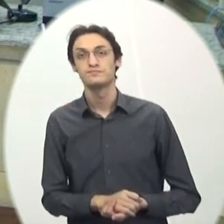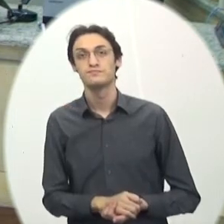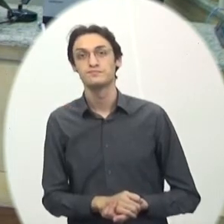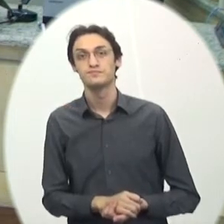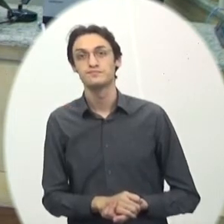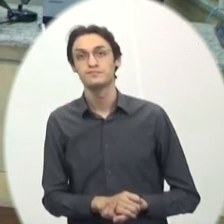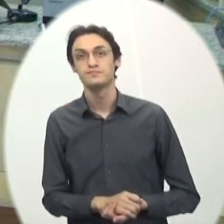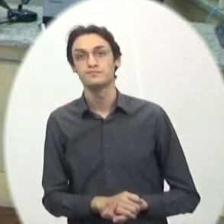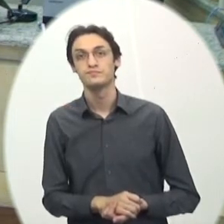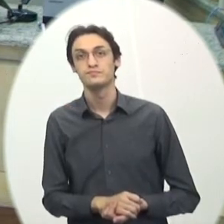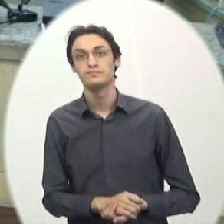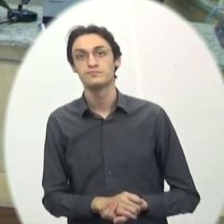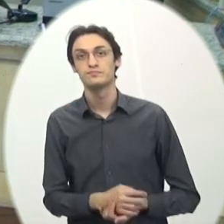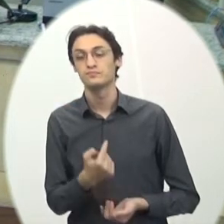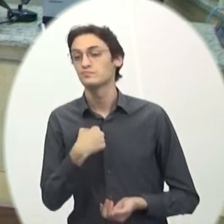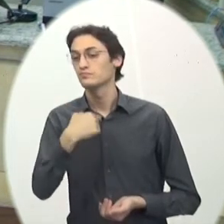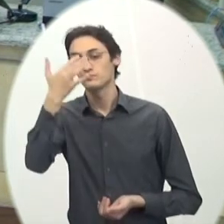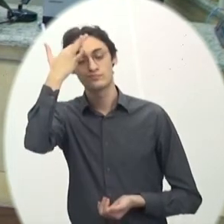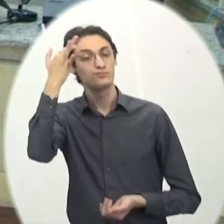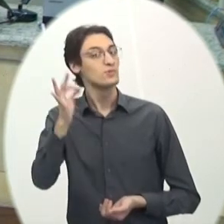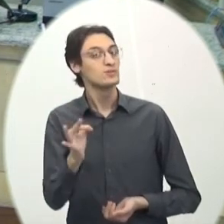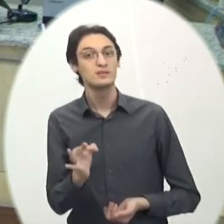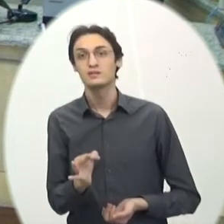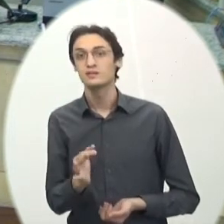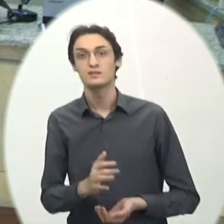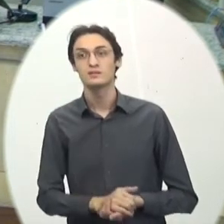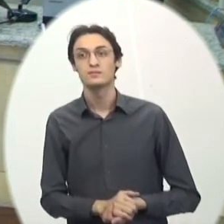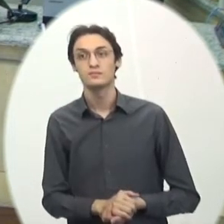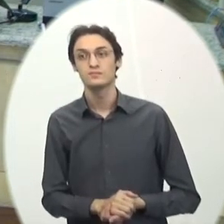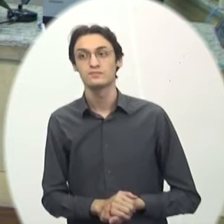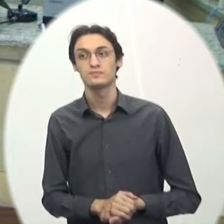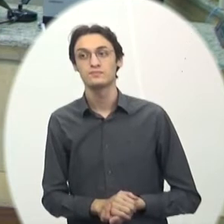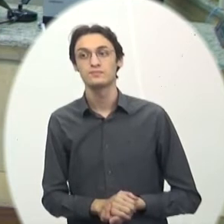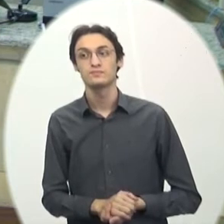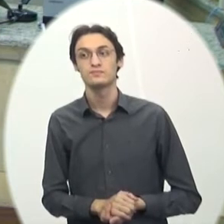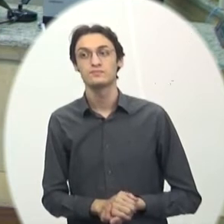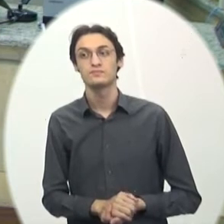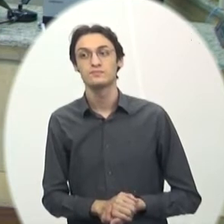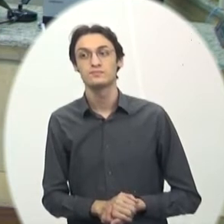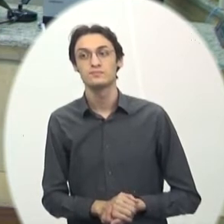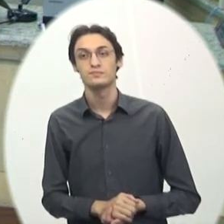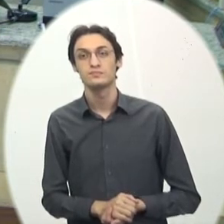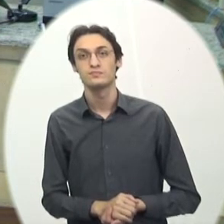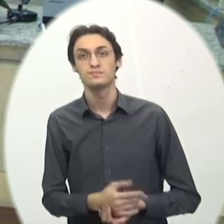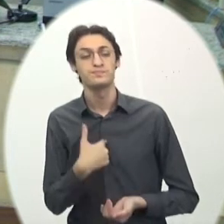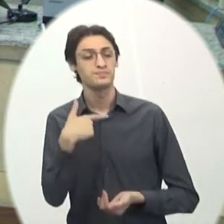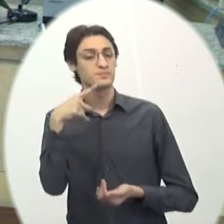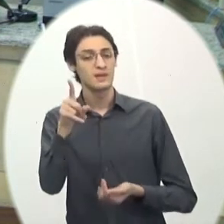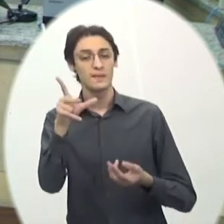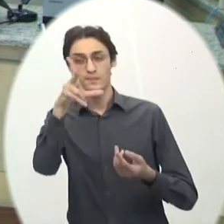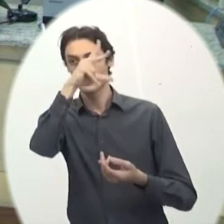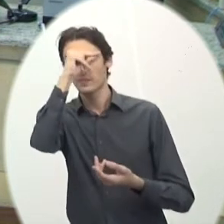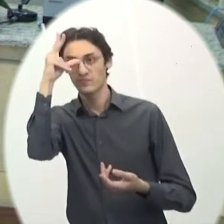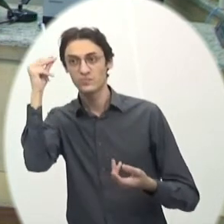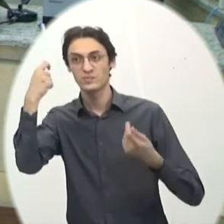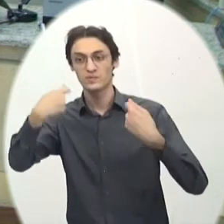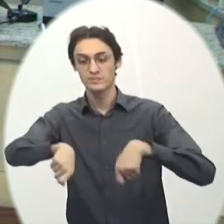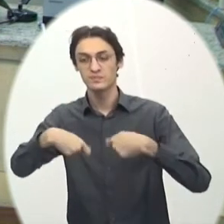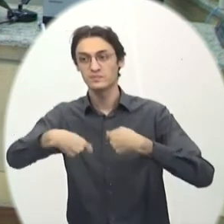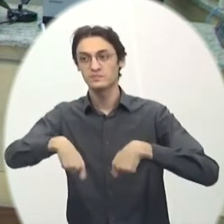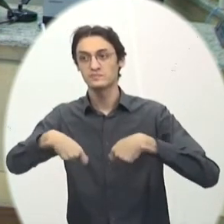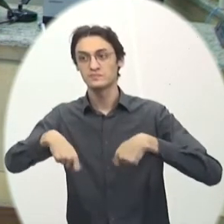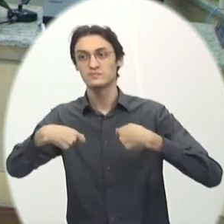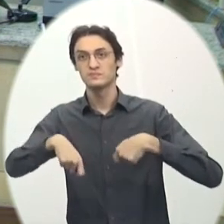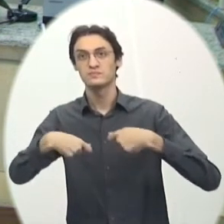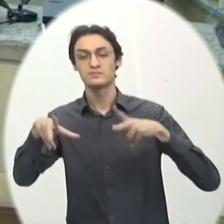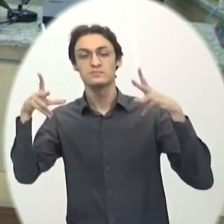eu ainda não consegui entender. A prefeitura precisando de motorista, né? Porque o contrato é